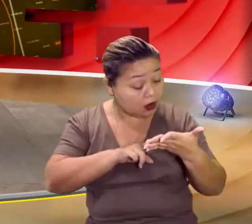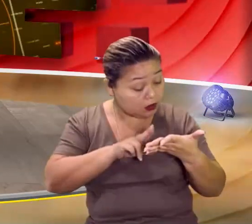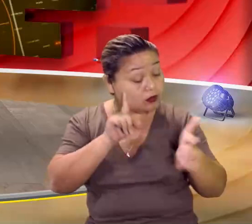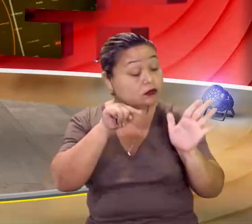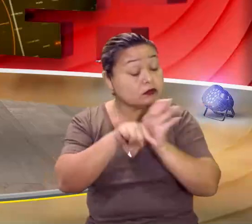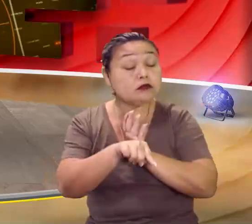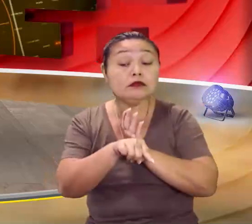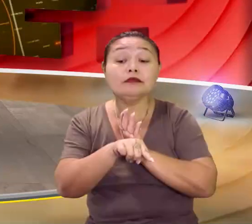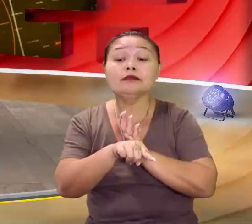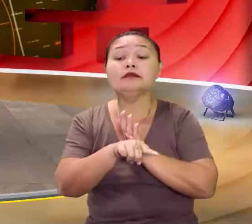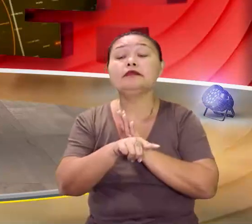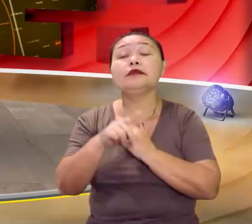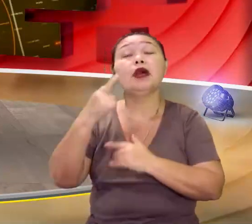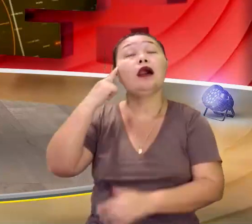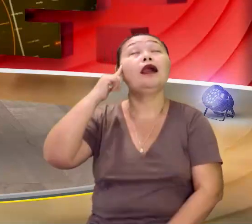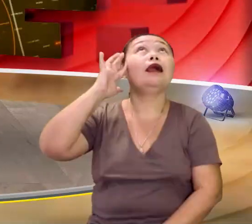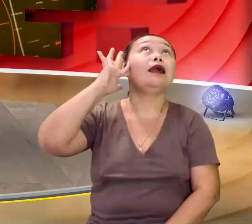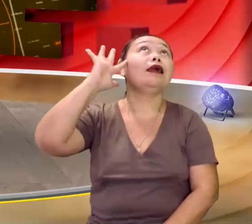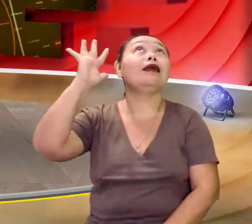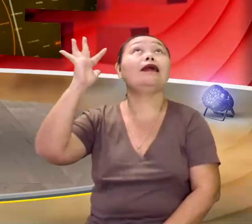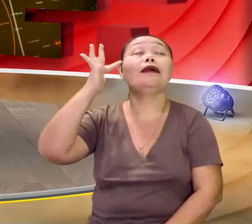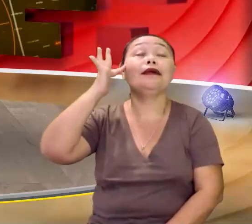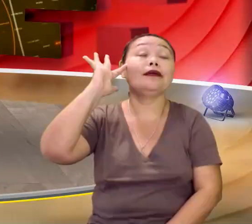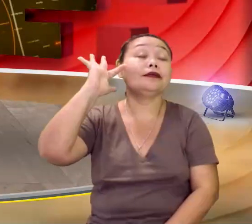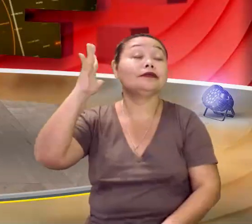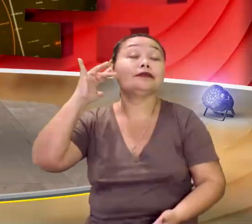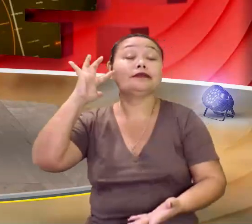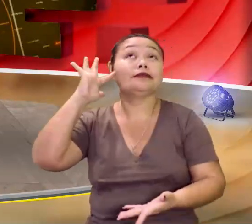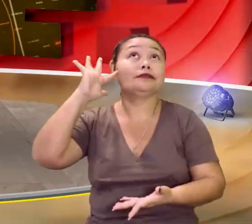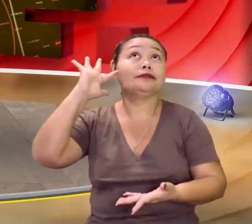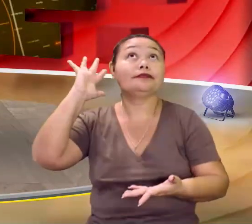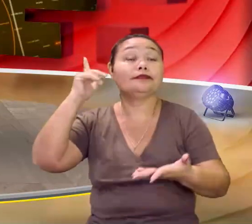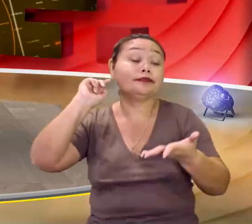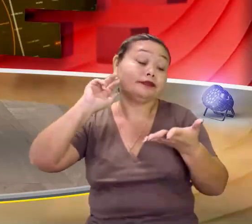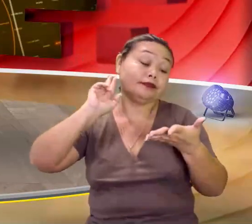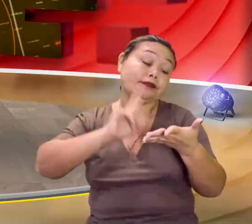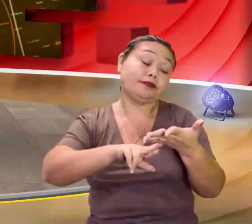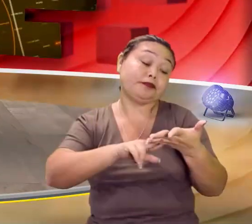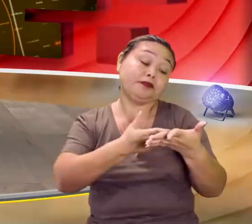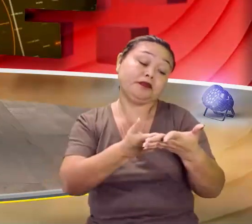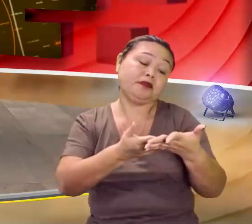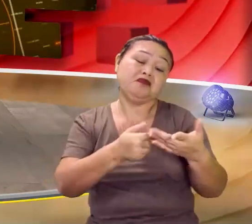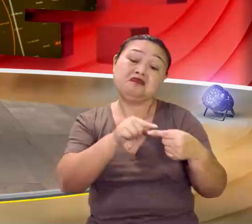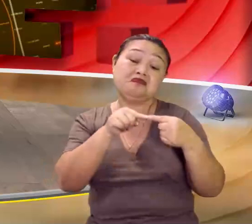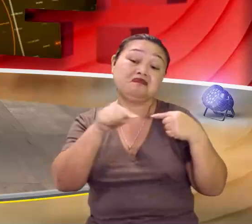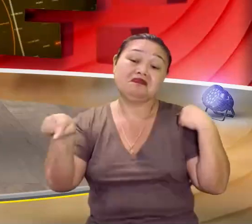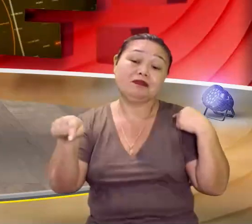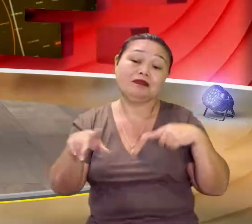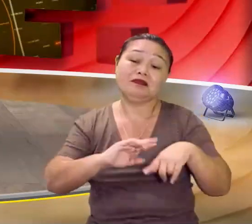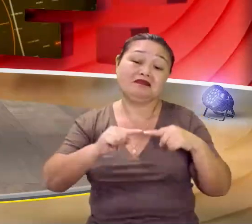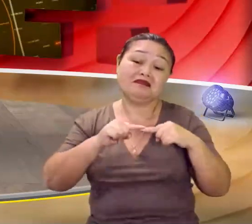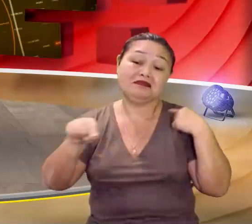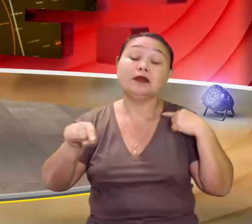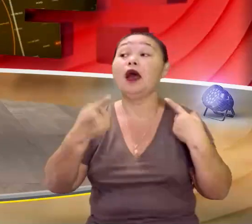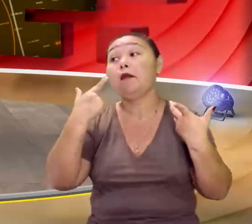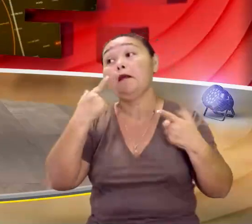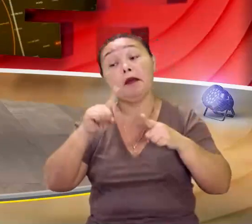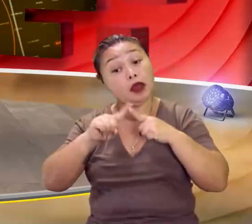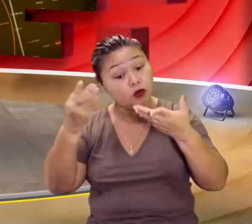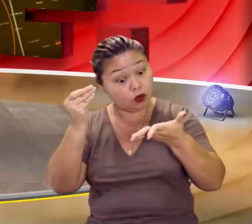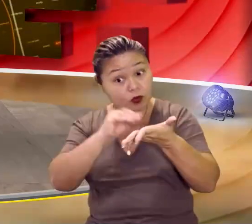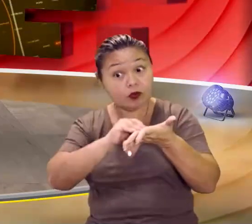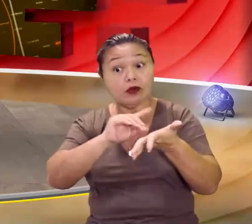está perguntado, ele dá aquela viajada, sabe assim, e coloca uma coisa que não tem nada a ver, mas ele colocou